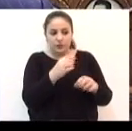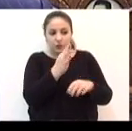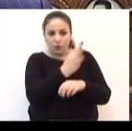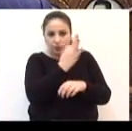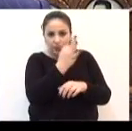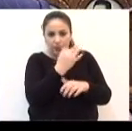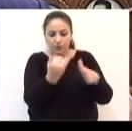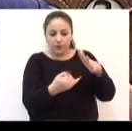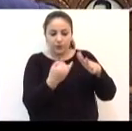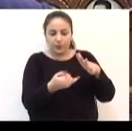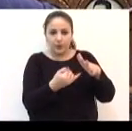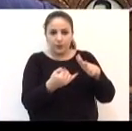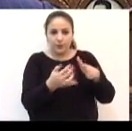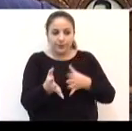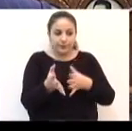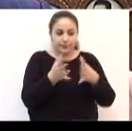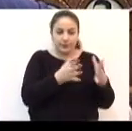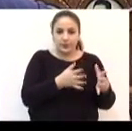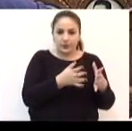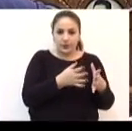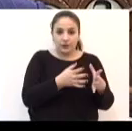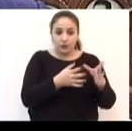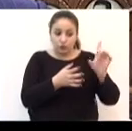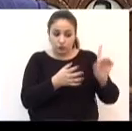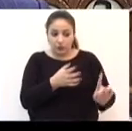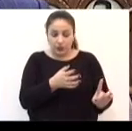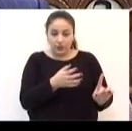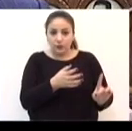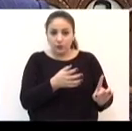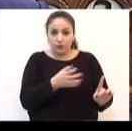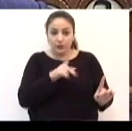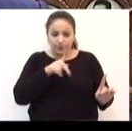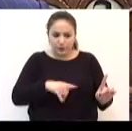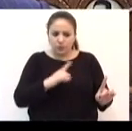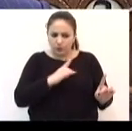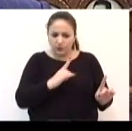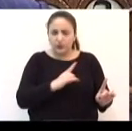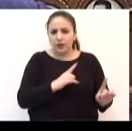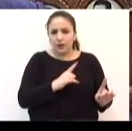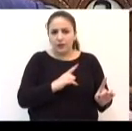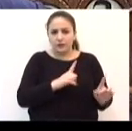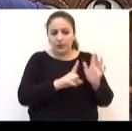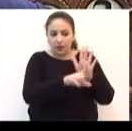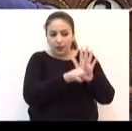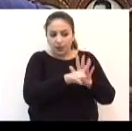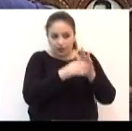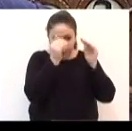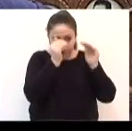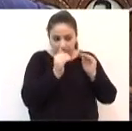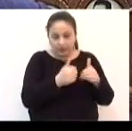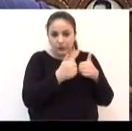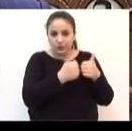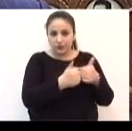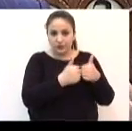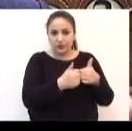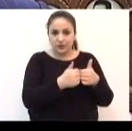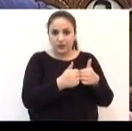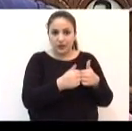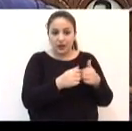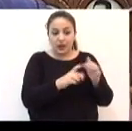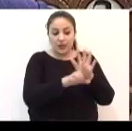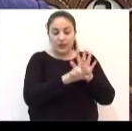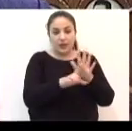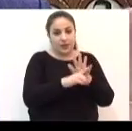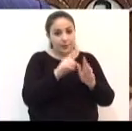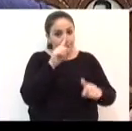de um lado, o direito que quem está estabelecido de ter a lei cumprida, e a nossa lei ela proíbe o comércio